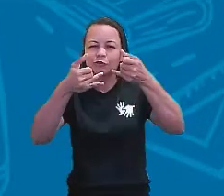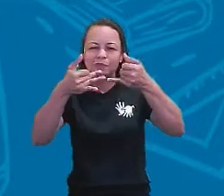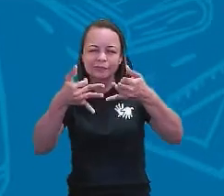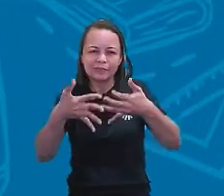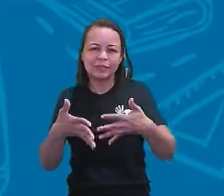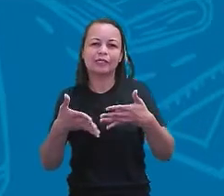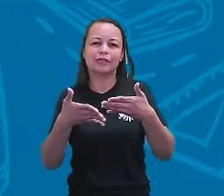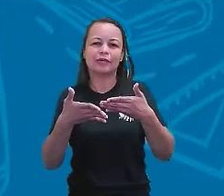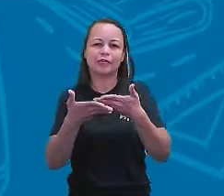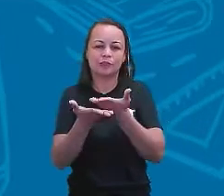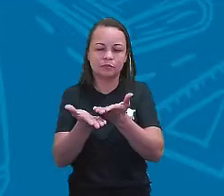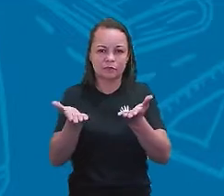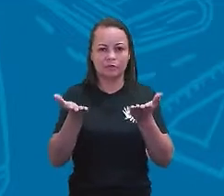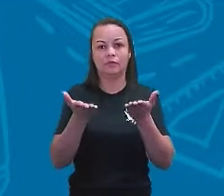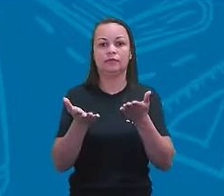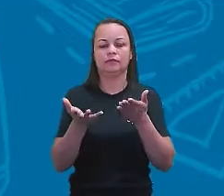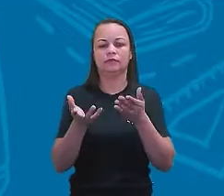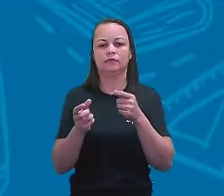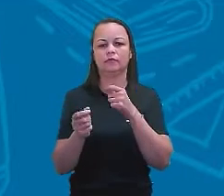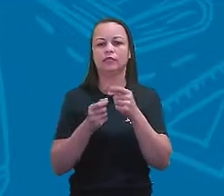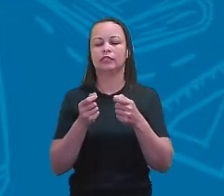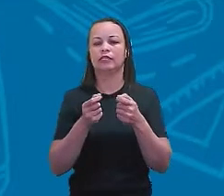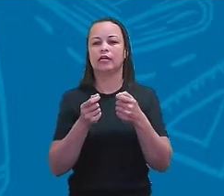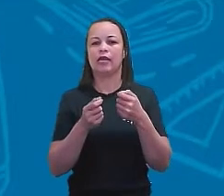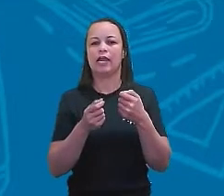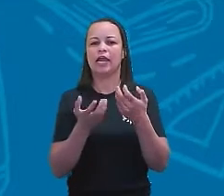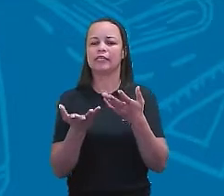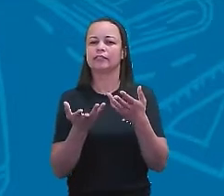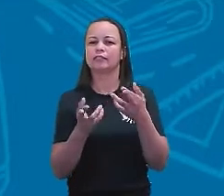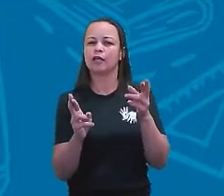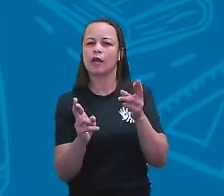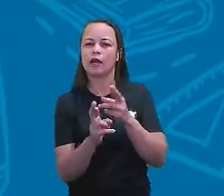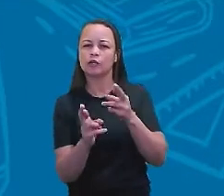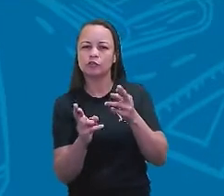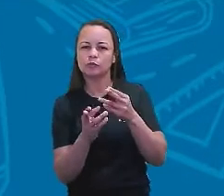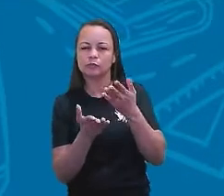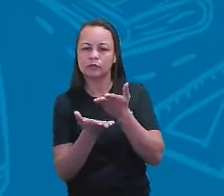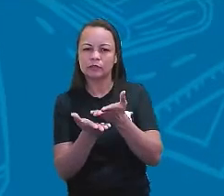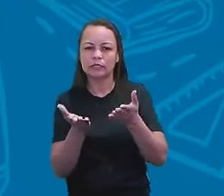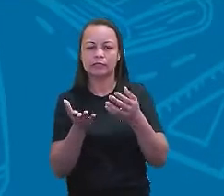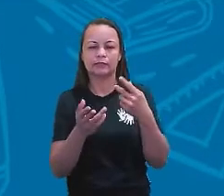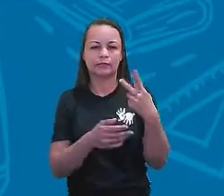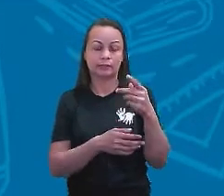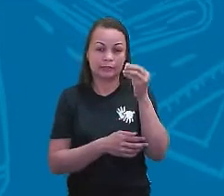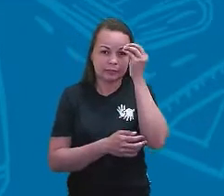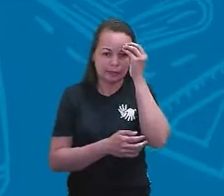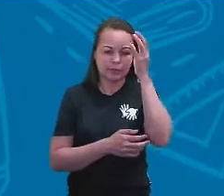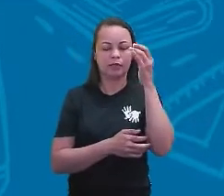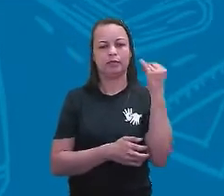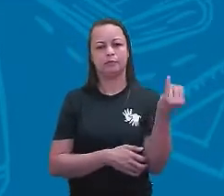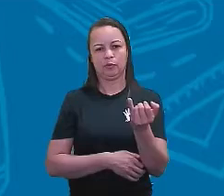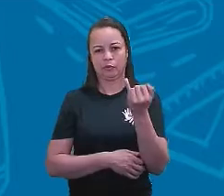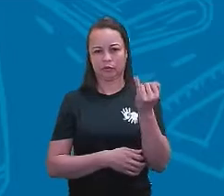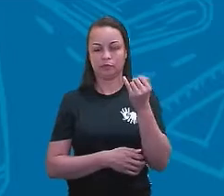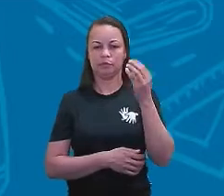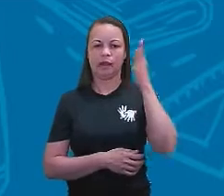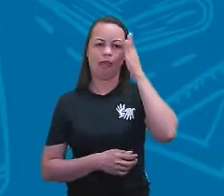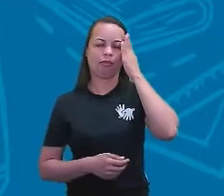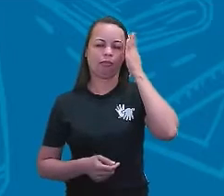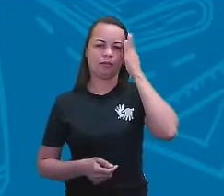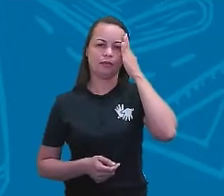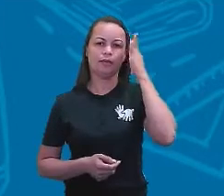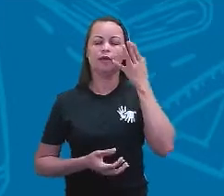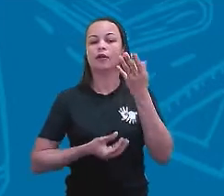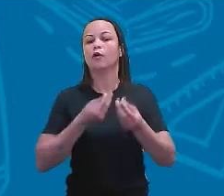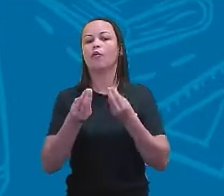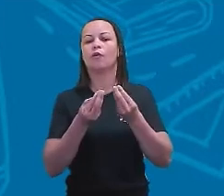gente está aqui fazendo essa unitarização, essa categorização desses saberes, são extremamente relevantes para a gente entender como